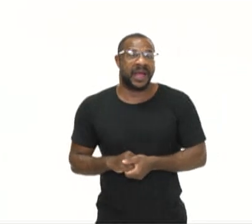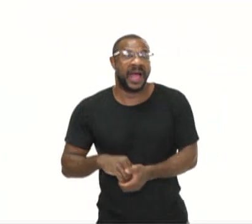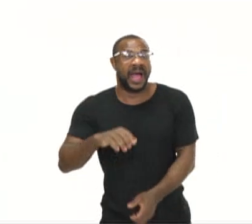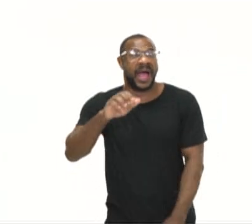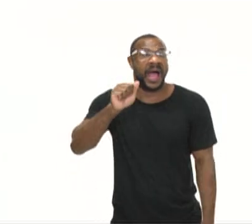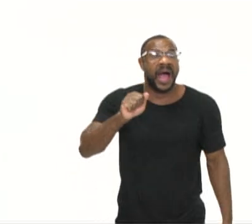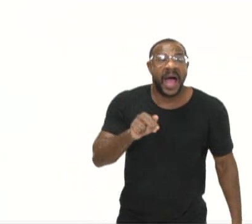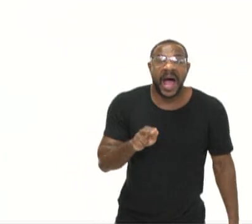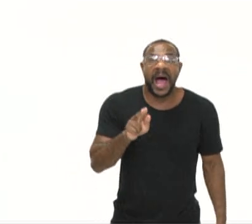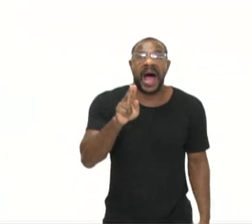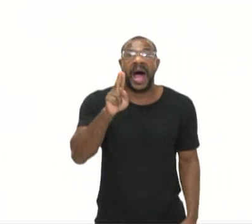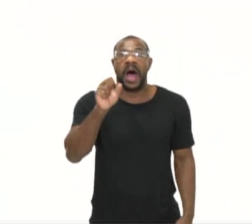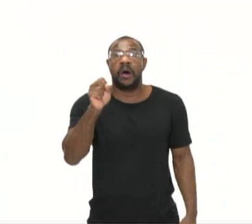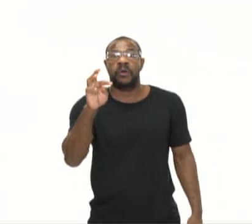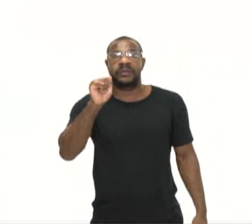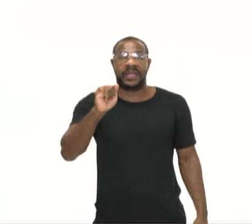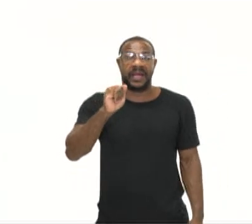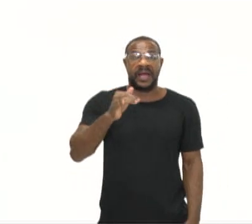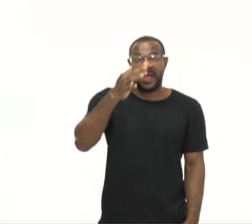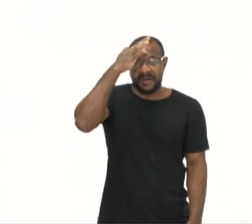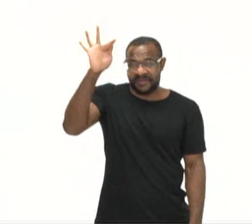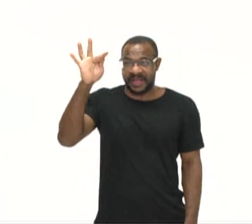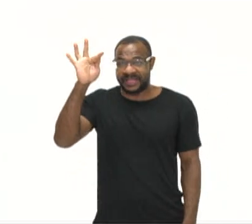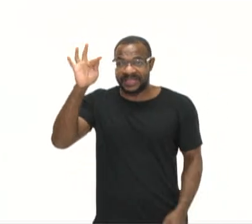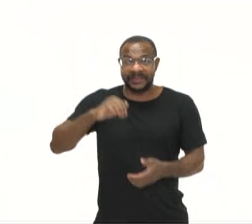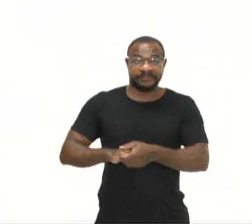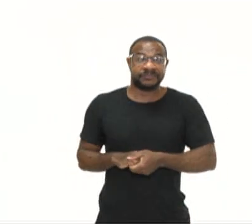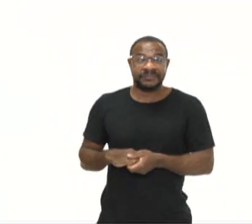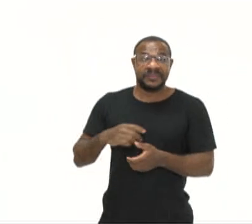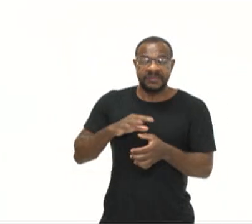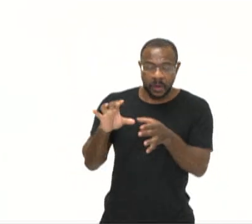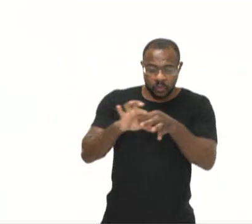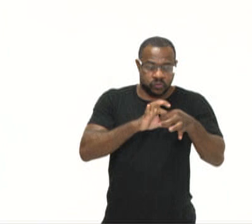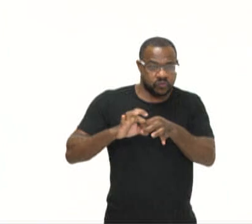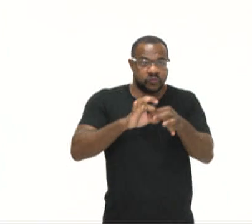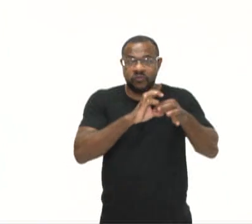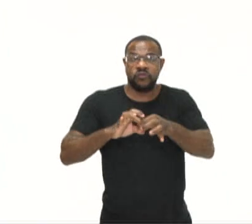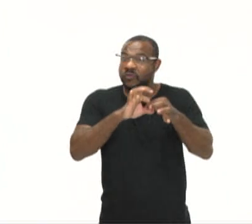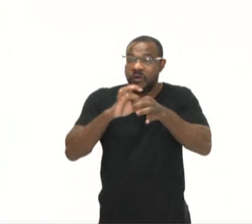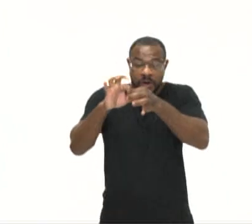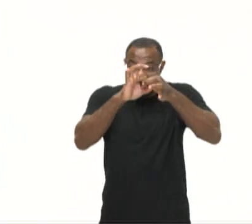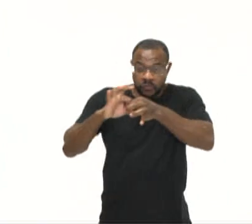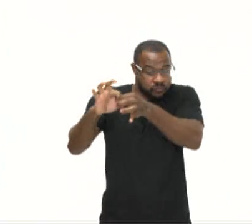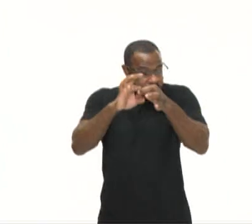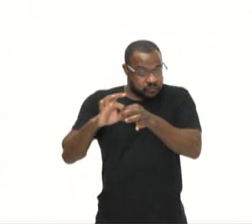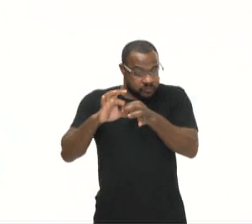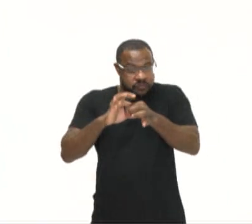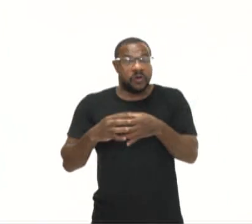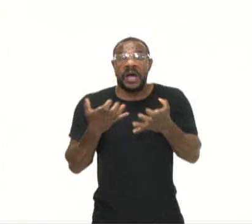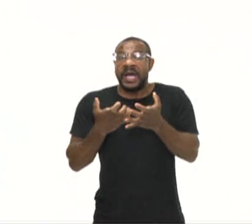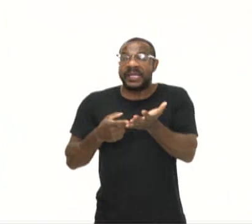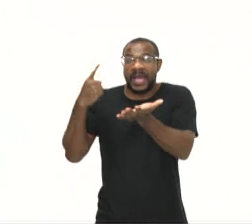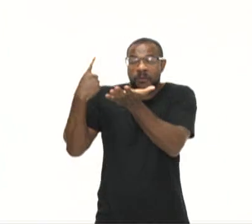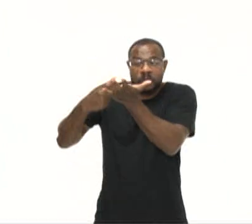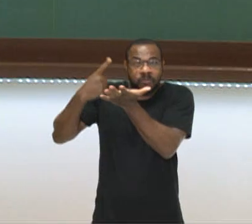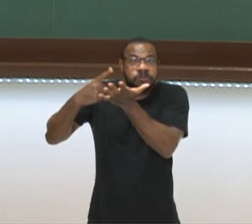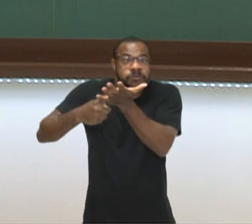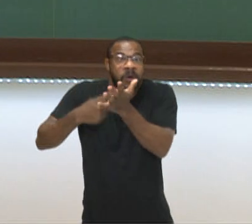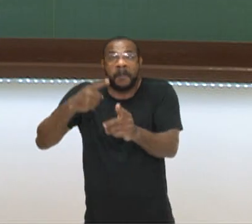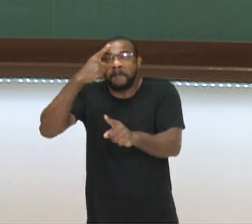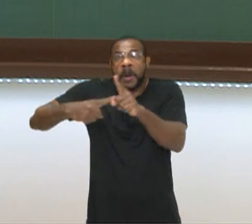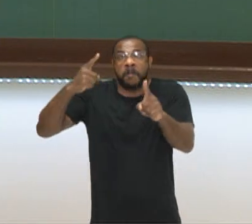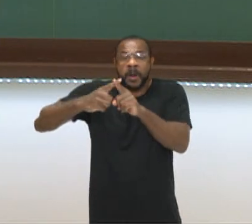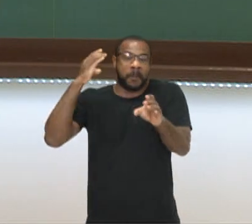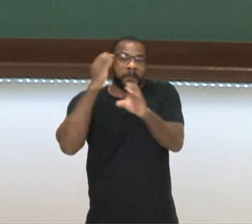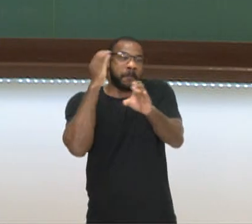e França vão se unir ameaçando bloquear o acordo da União Europeia com o Mercosul. Ambos, né, tanto a